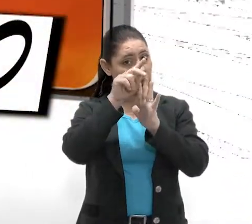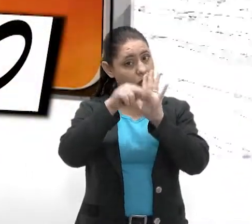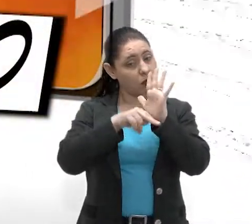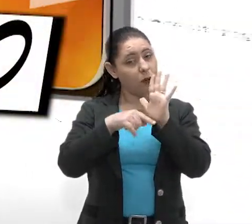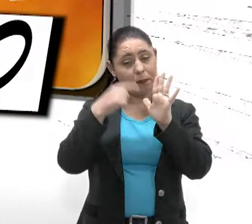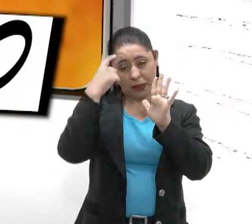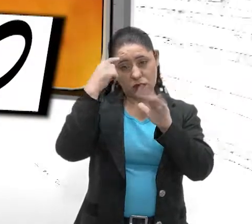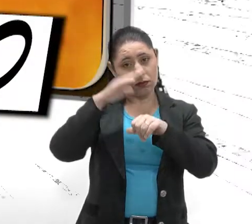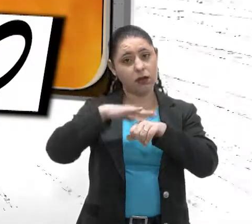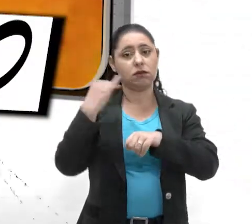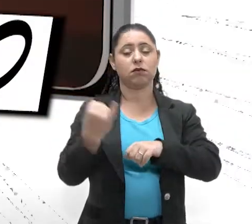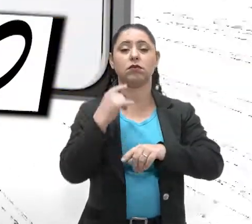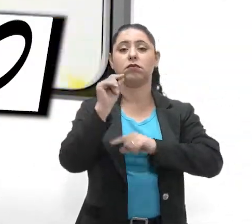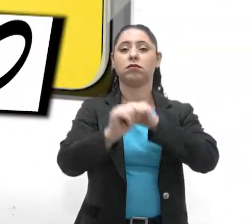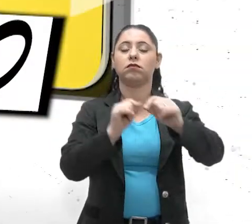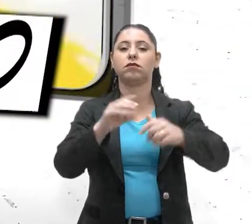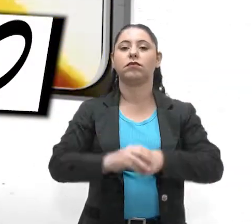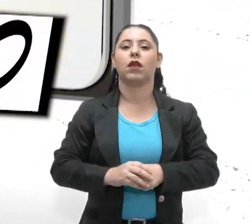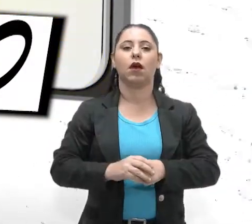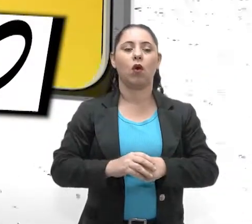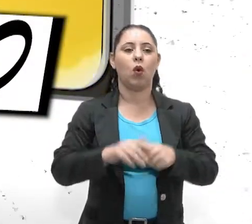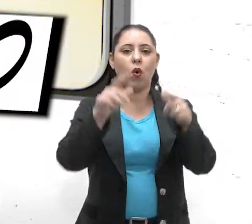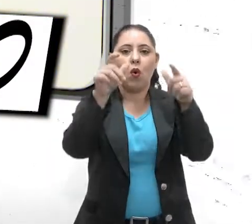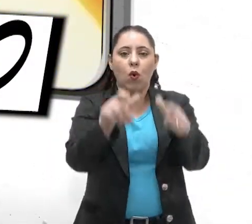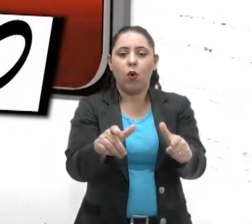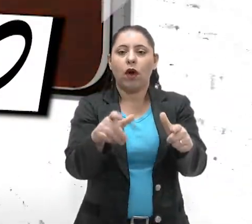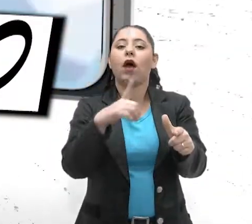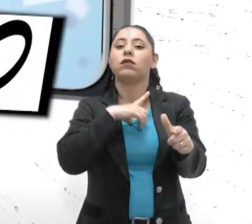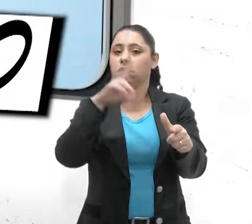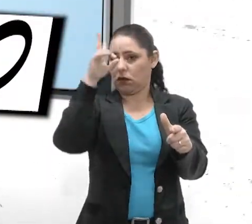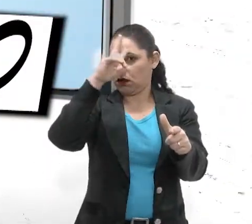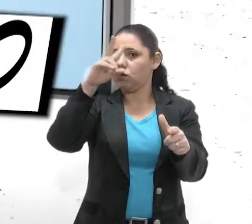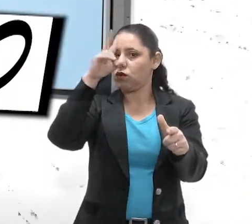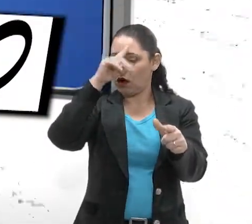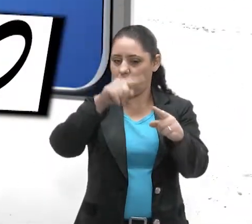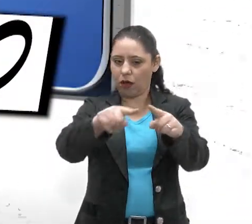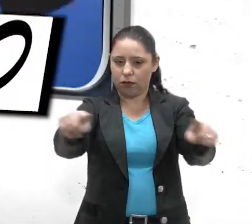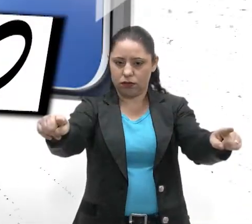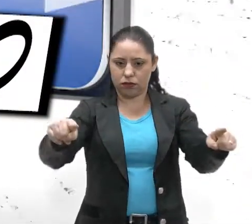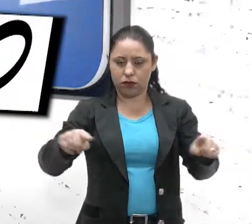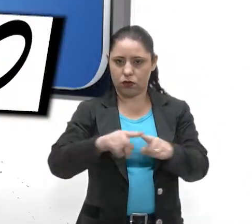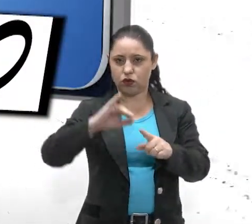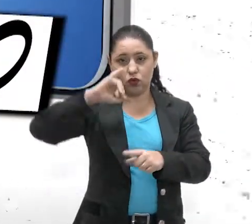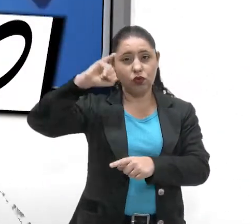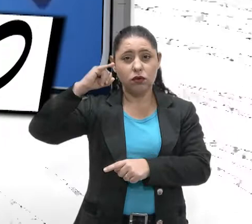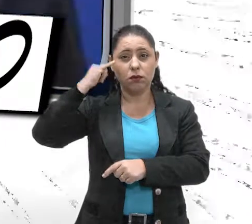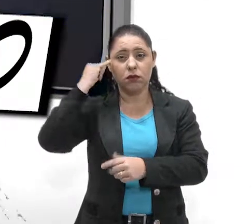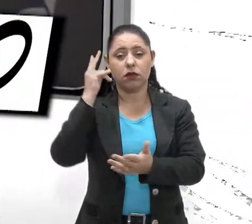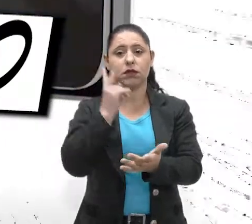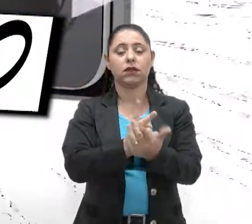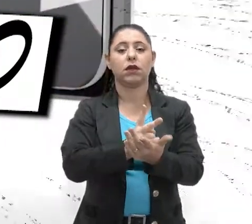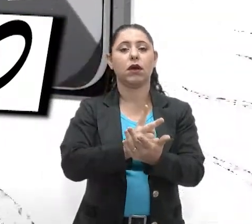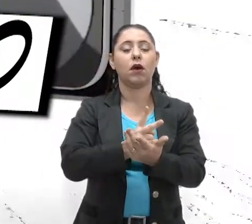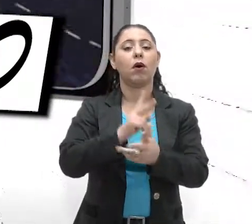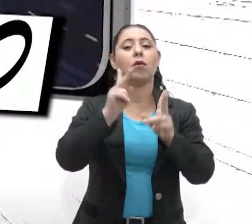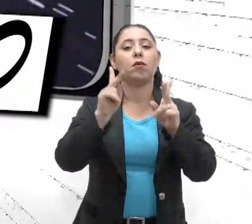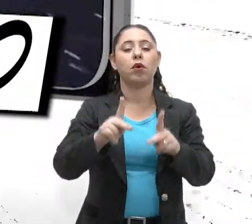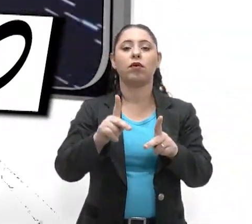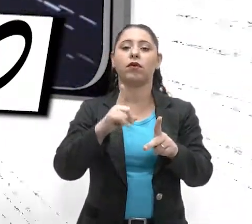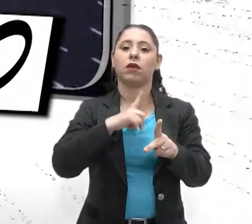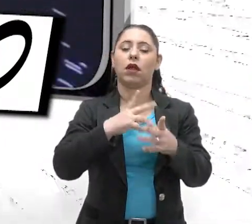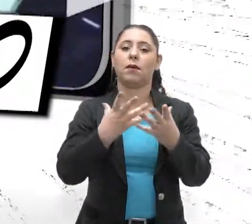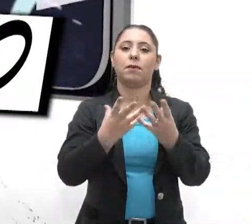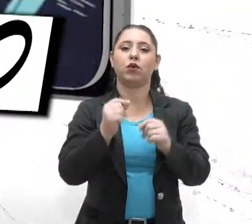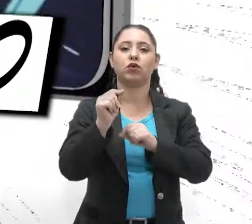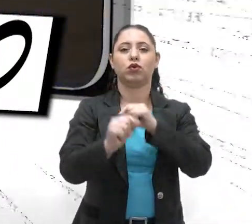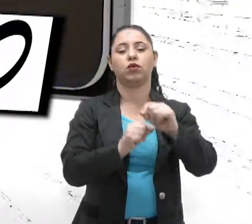seja, eu particularmente acho mais importante, que é a questão do cenário onde se passam as histórias. que os japoneses, o